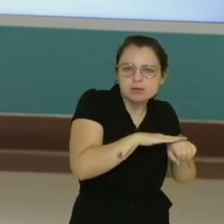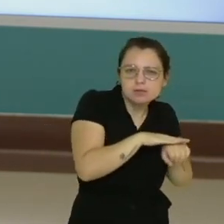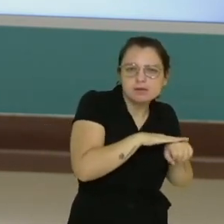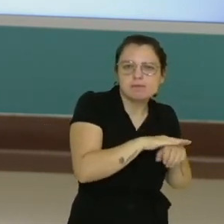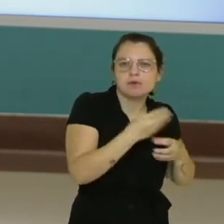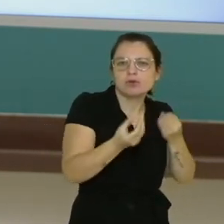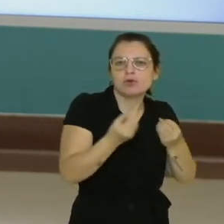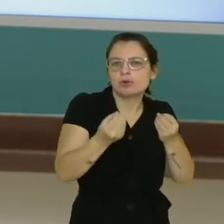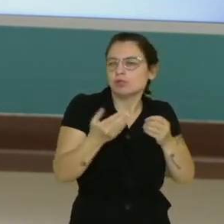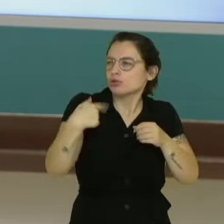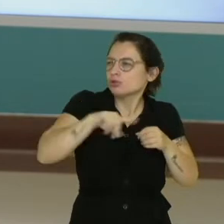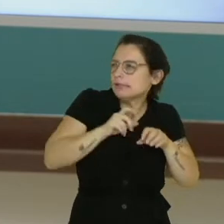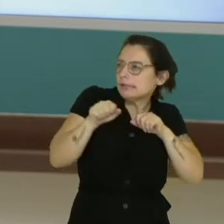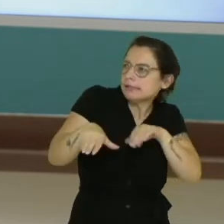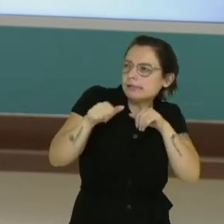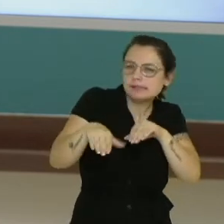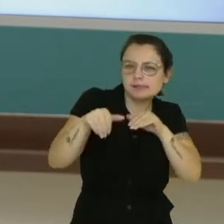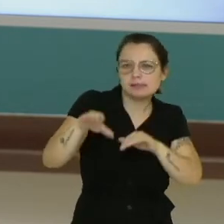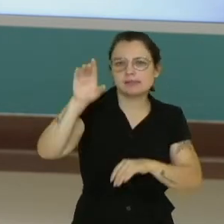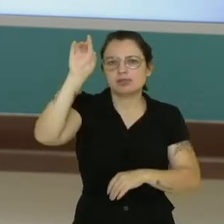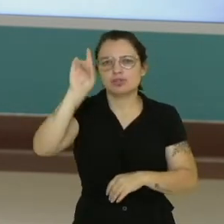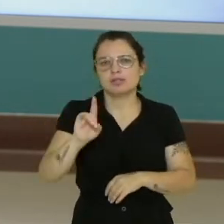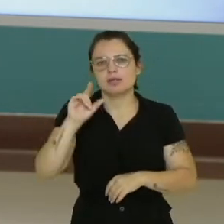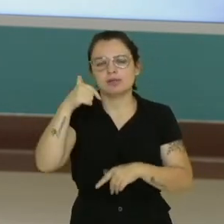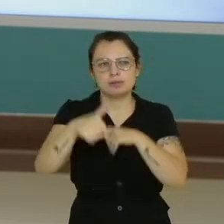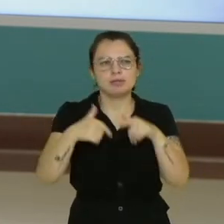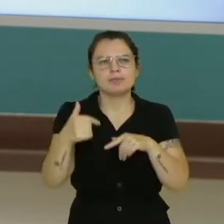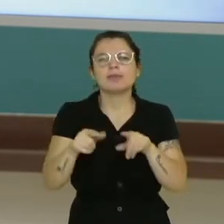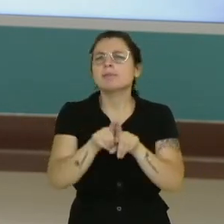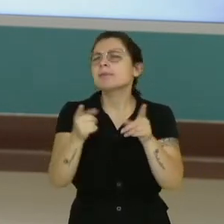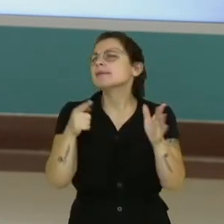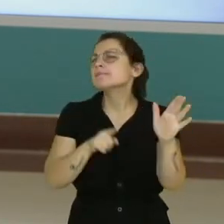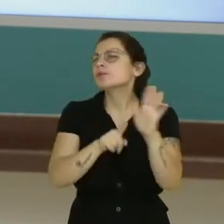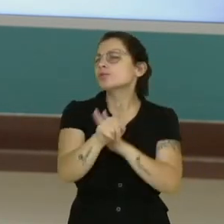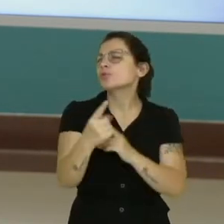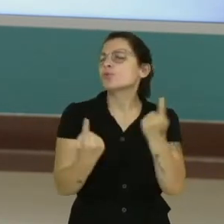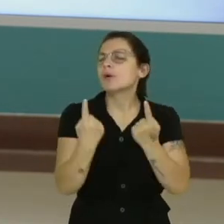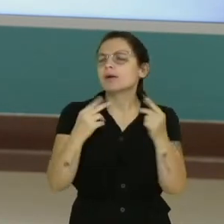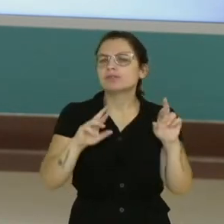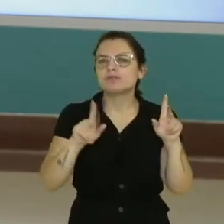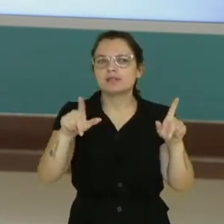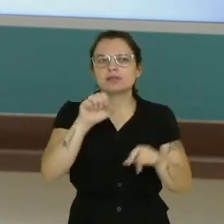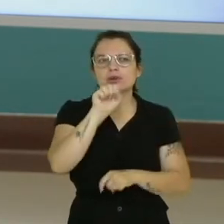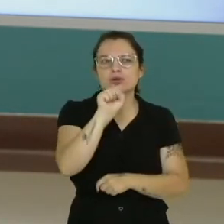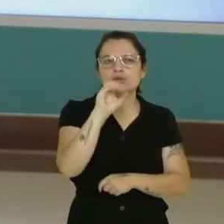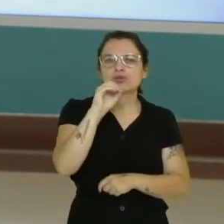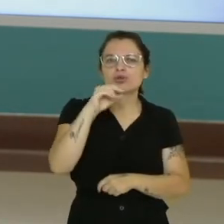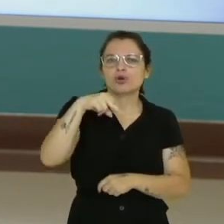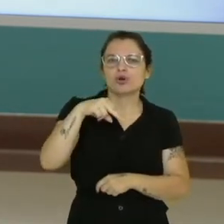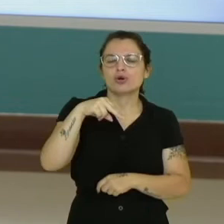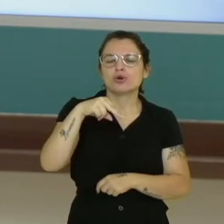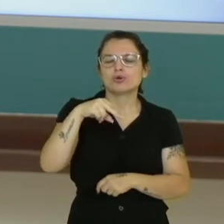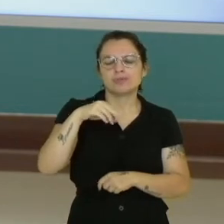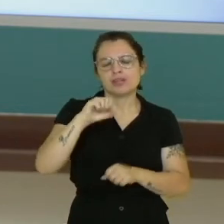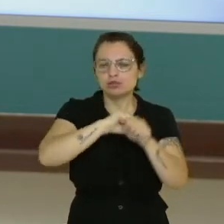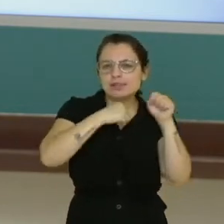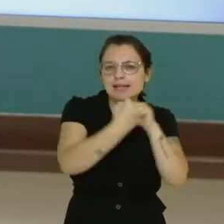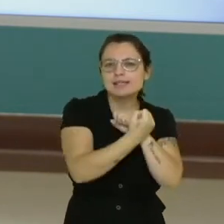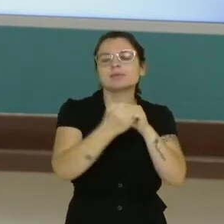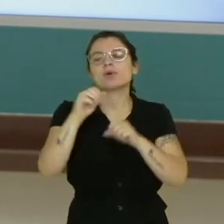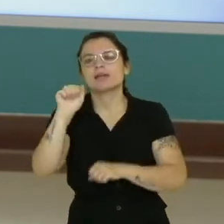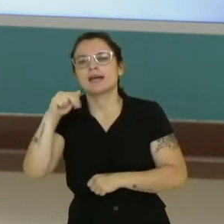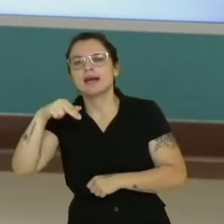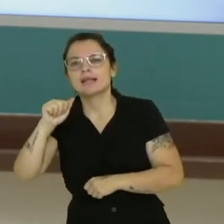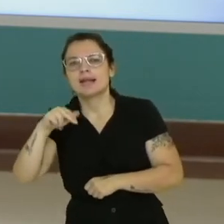perguntar, qual a diferença entre socialistas e anarquistas? Bom, eu